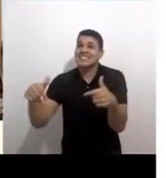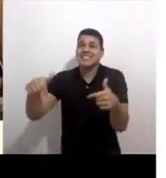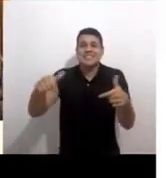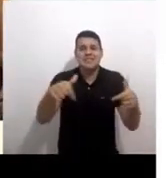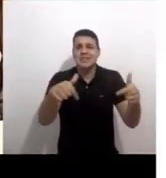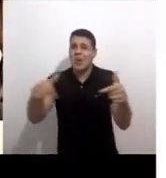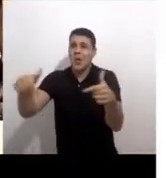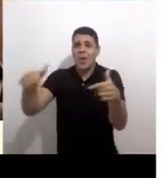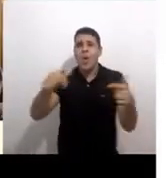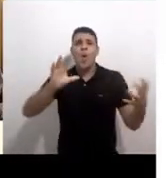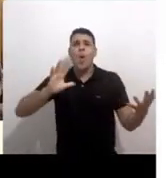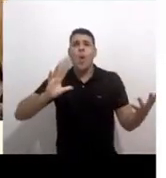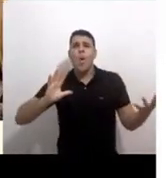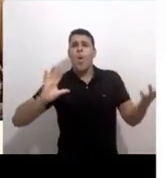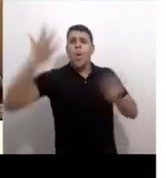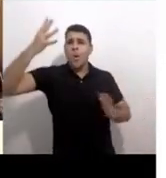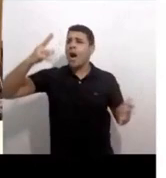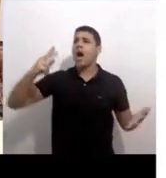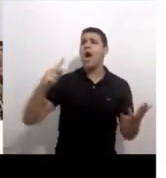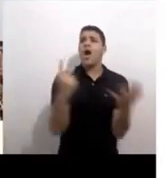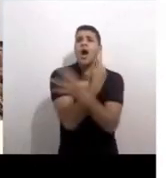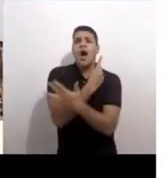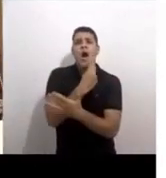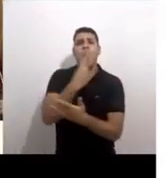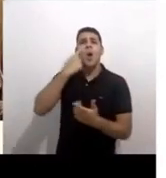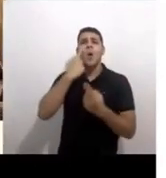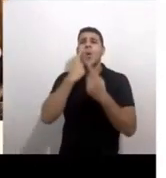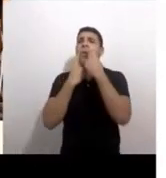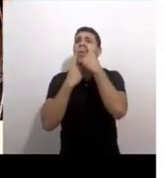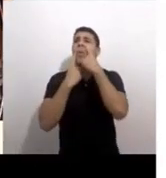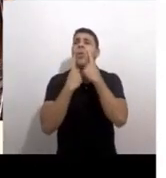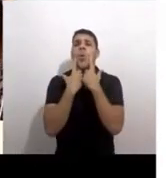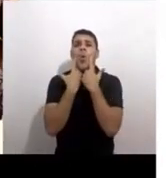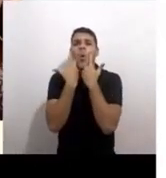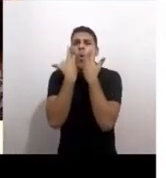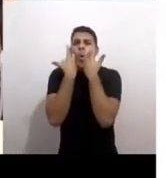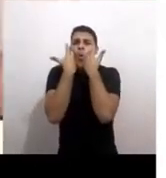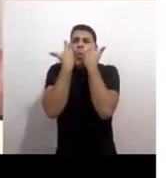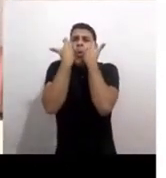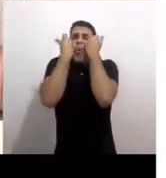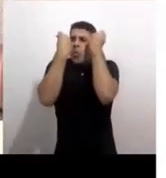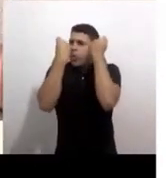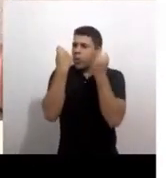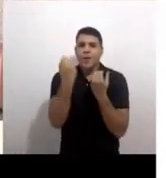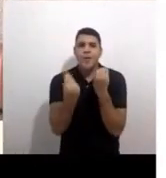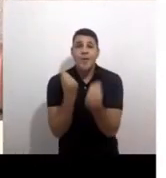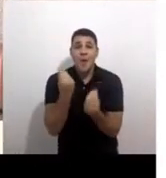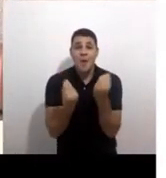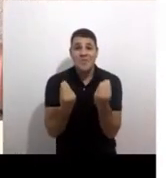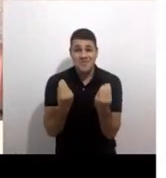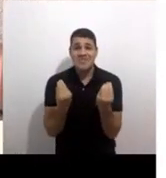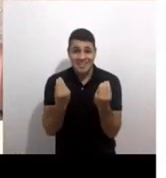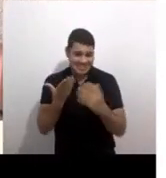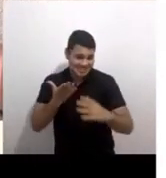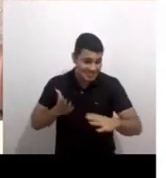citar chego Templo de chutar o pranto do somente mais